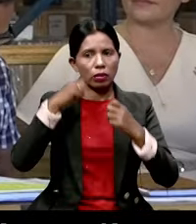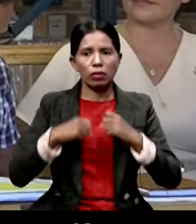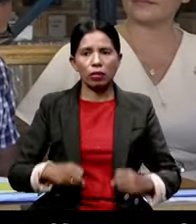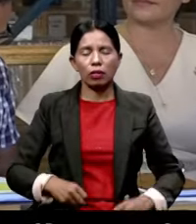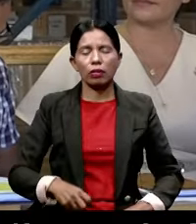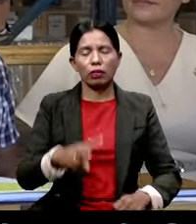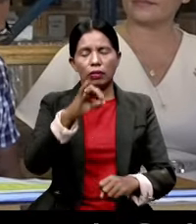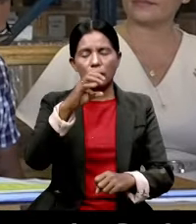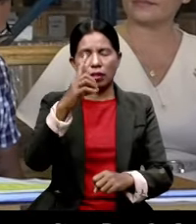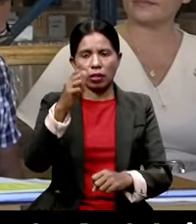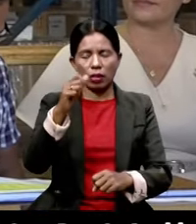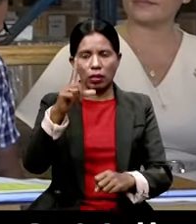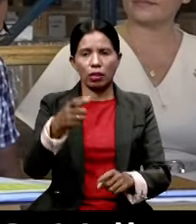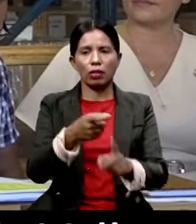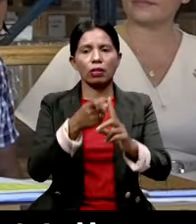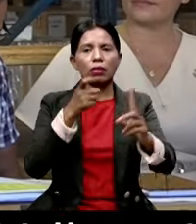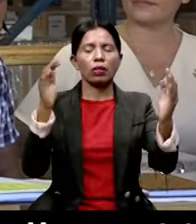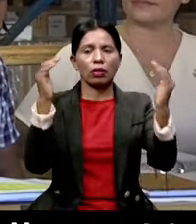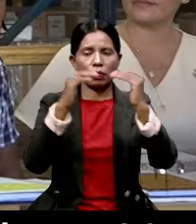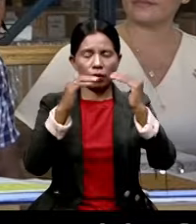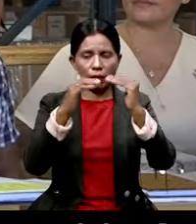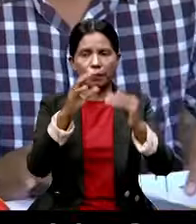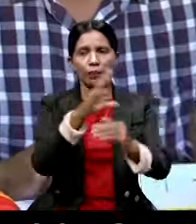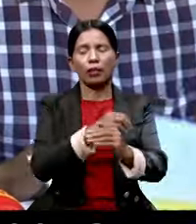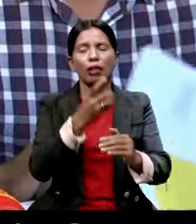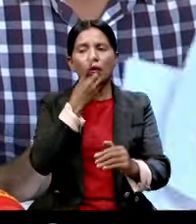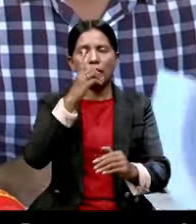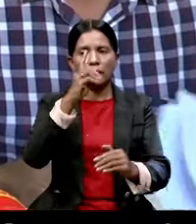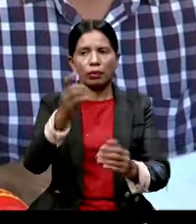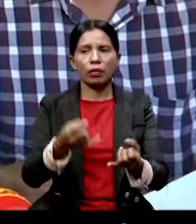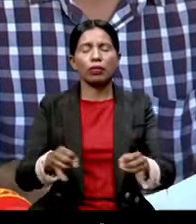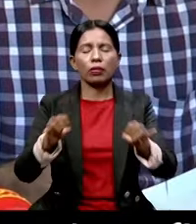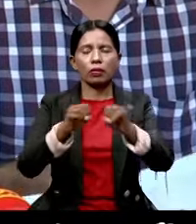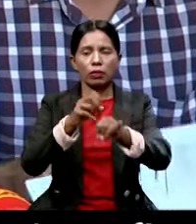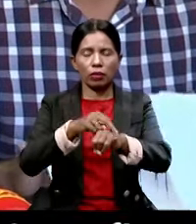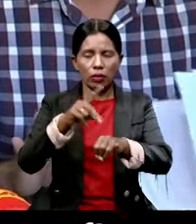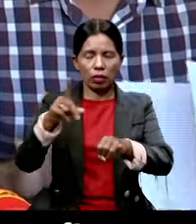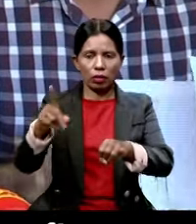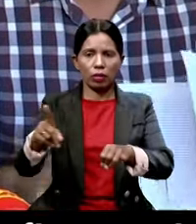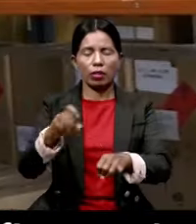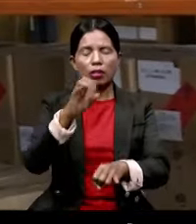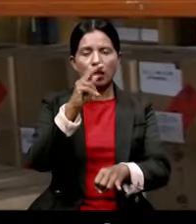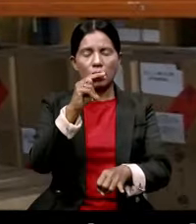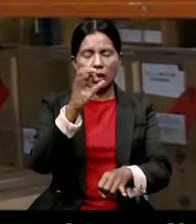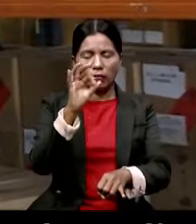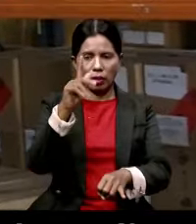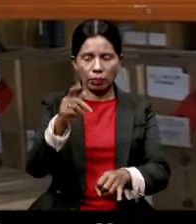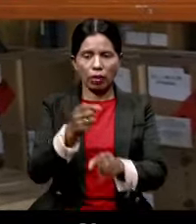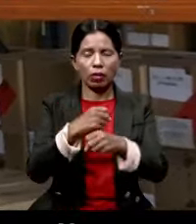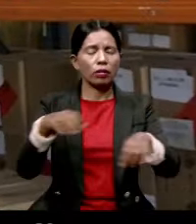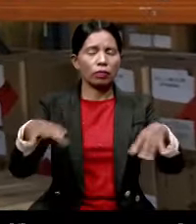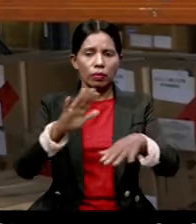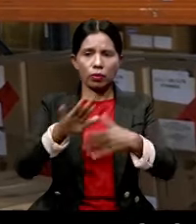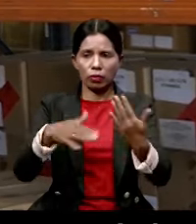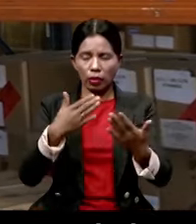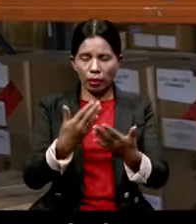Vidal de Jesus Lopes, liga-se conferência da imprensa declara que o Instituto Nacional Farmácia no Produto Médico alona esforço toma